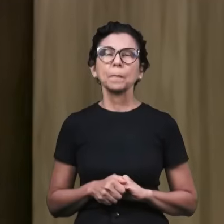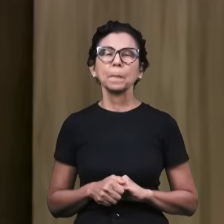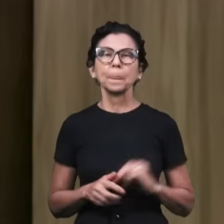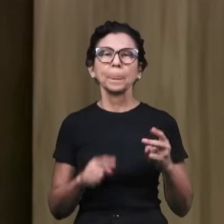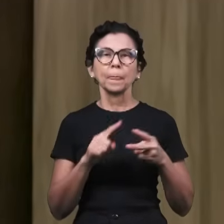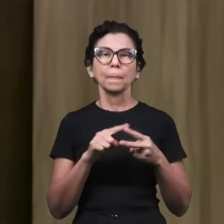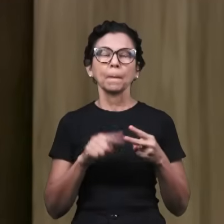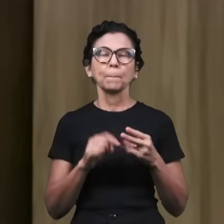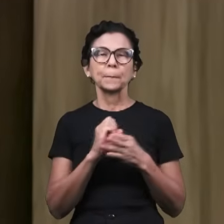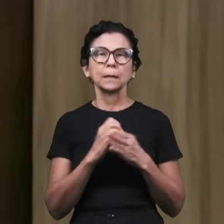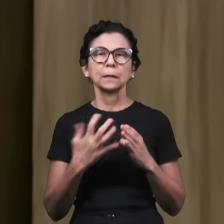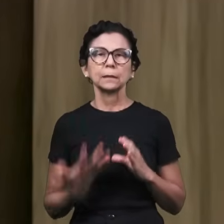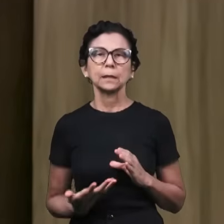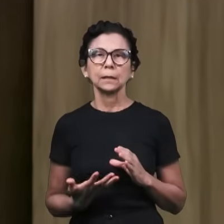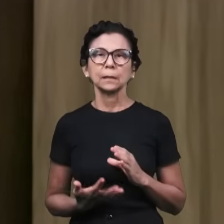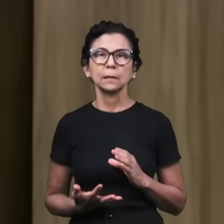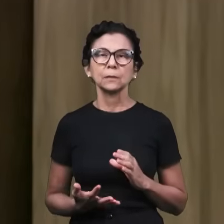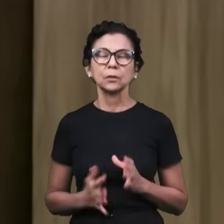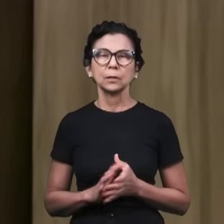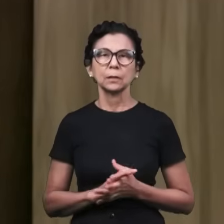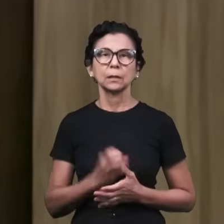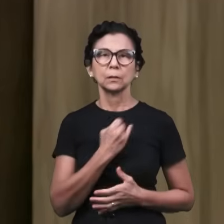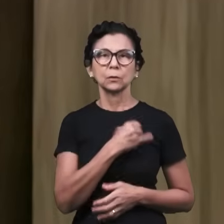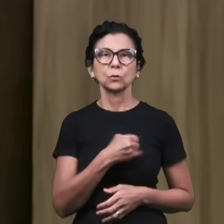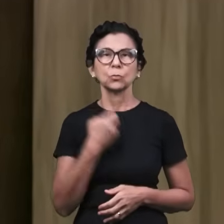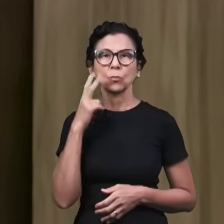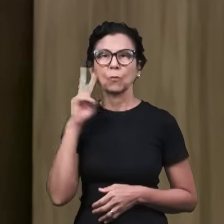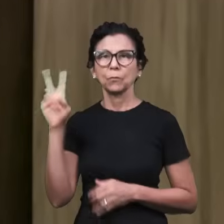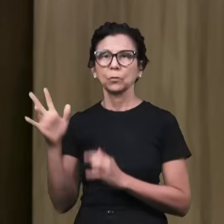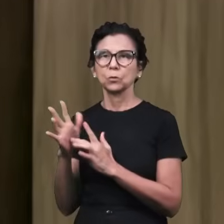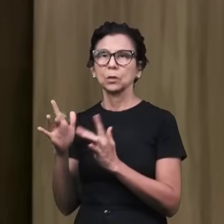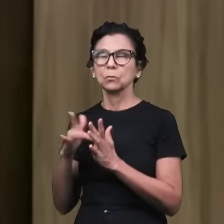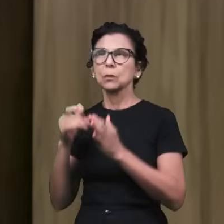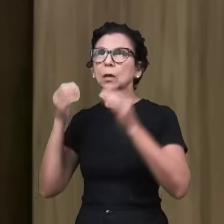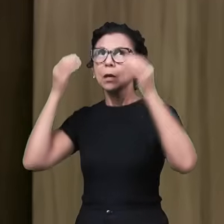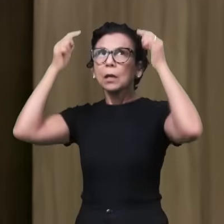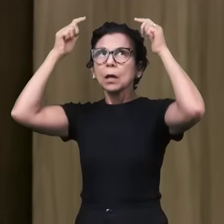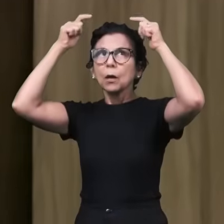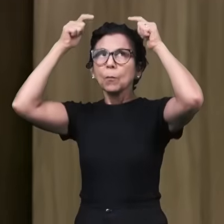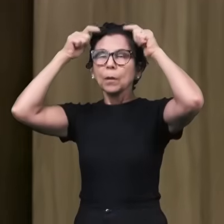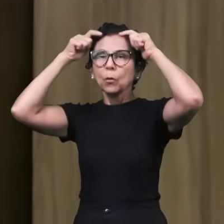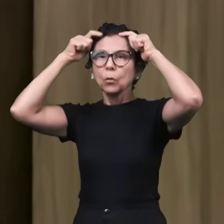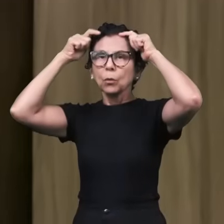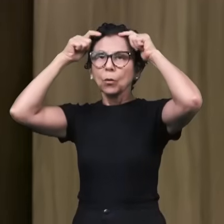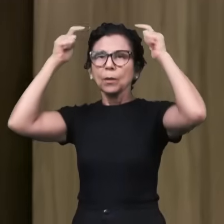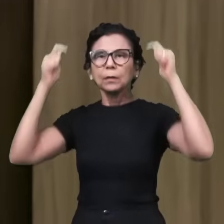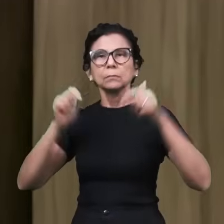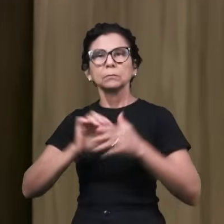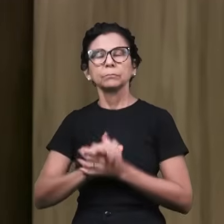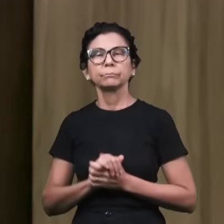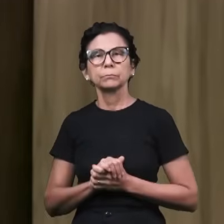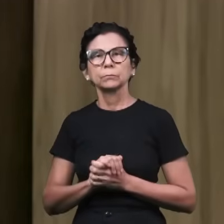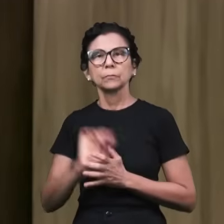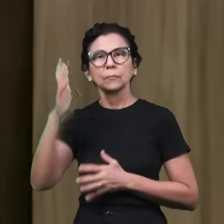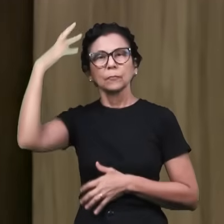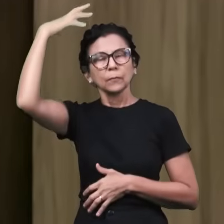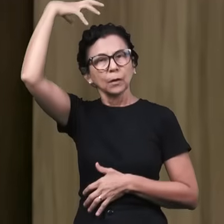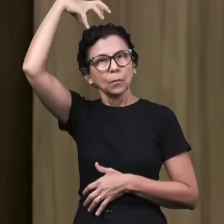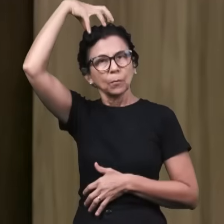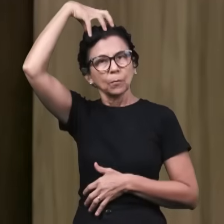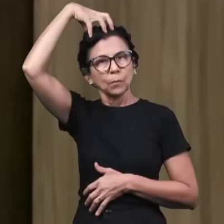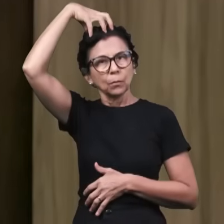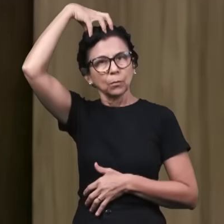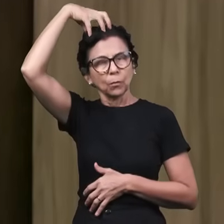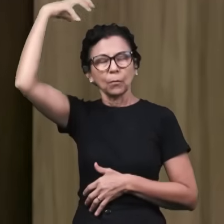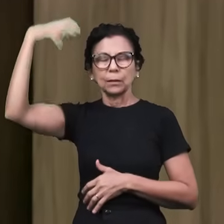características ali naquele Jesus que é visto. A coroa sobre a cabeça e a foice na mão. Essa coroa sobre a